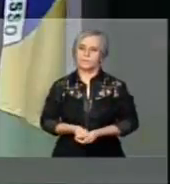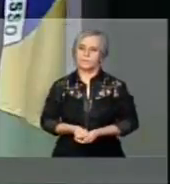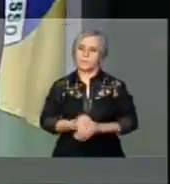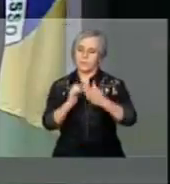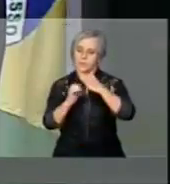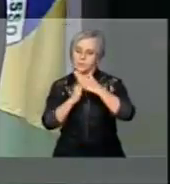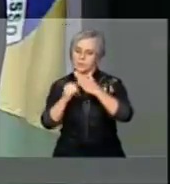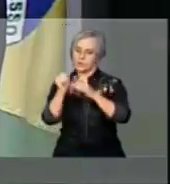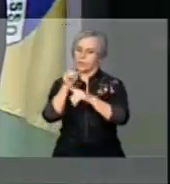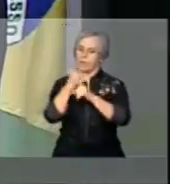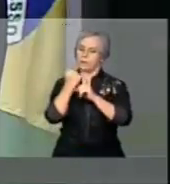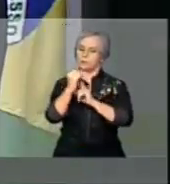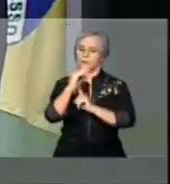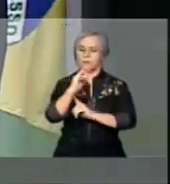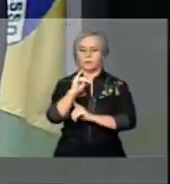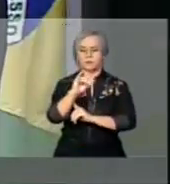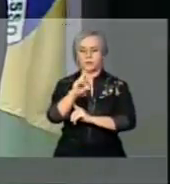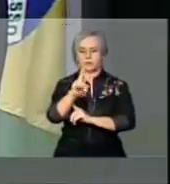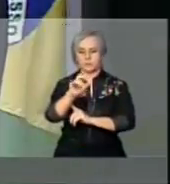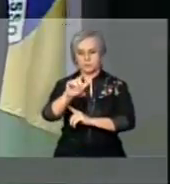entidades da sociedade civil,